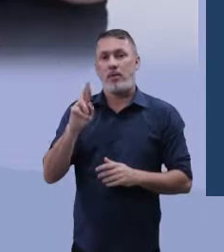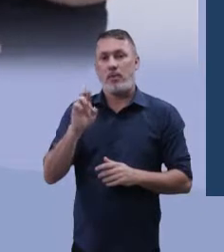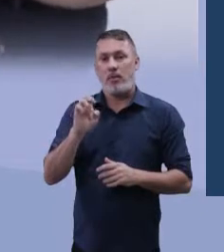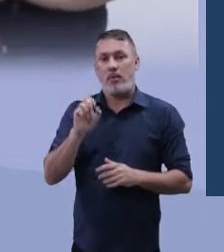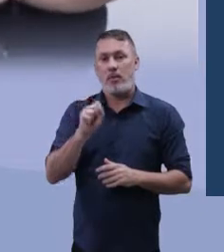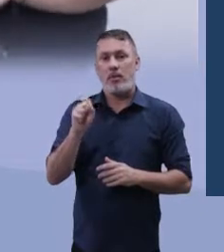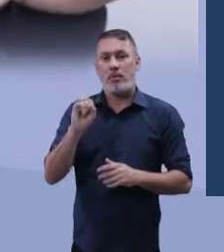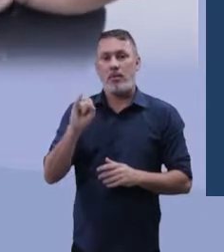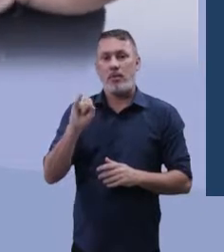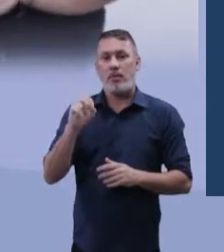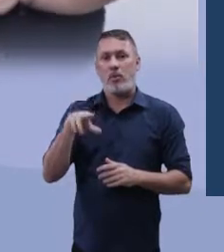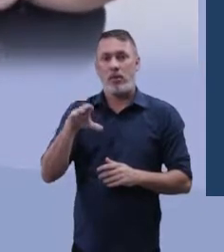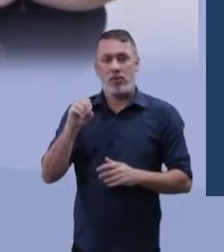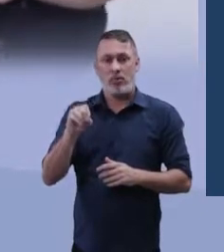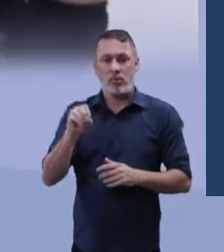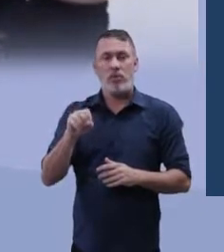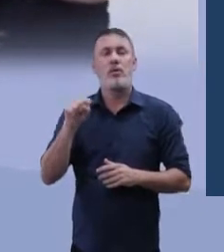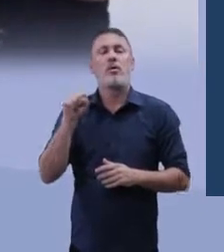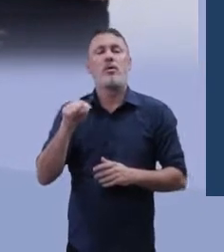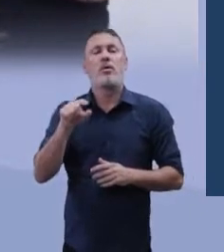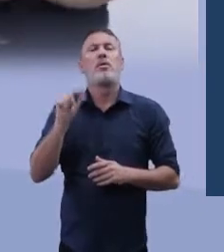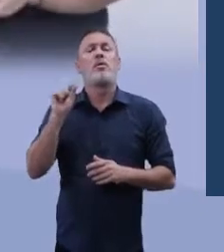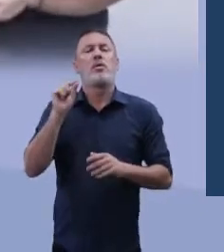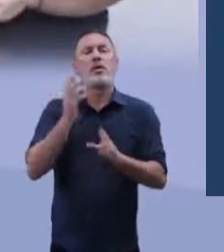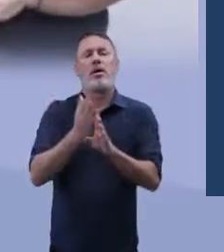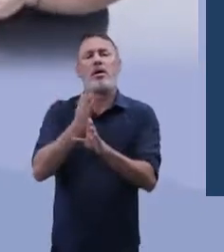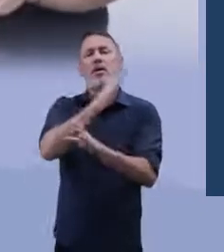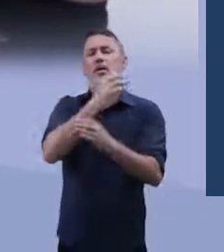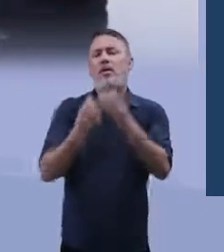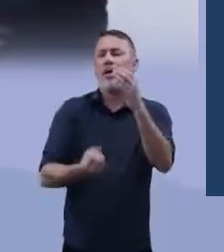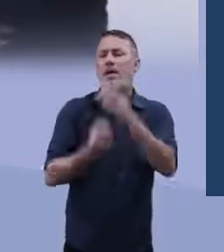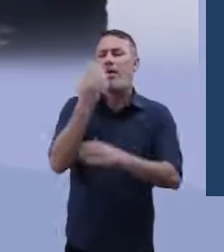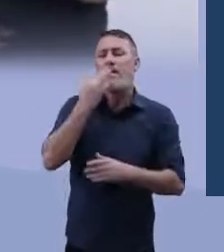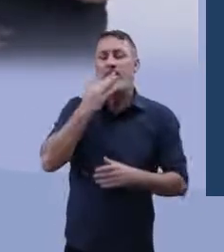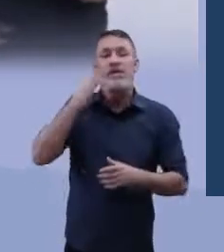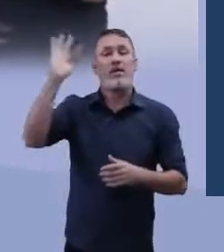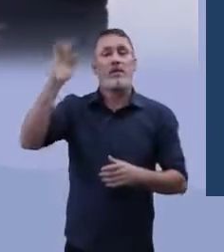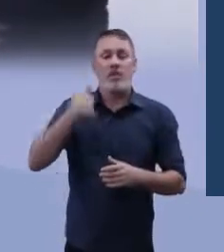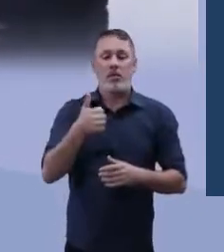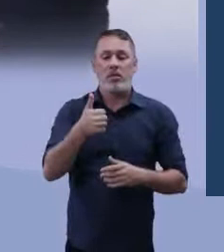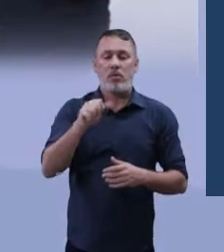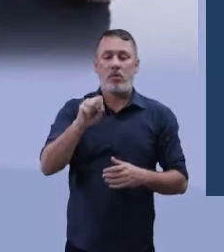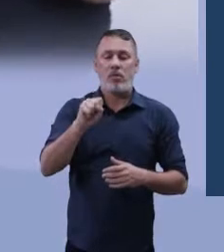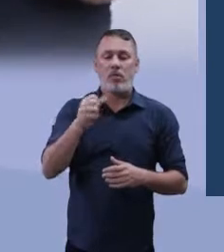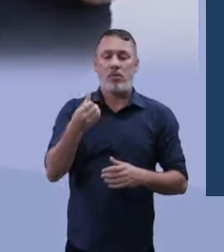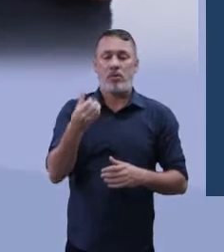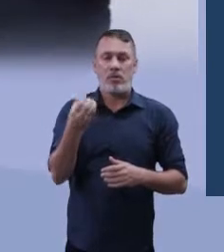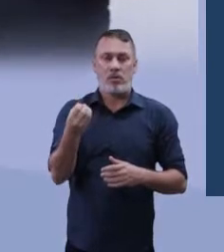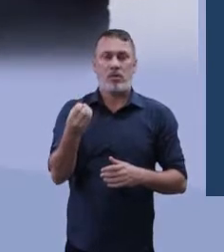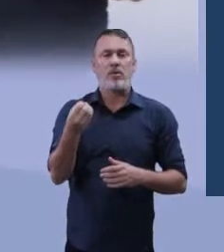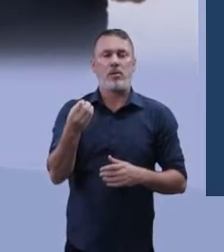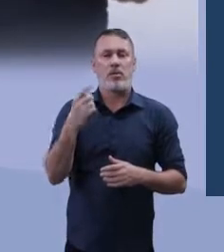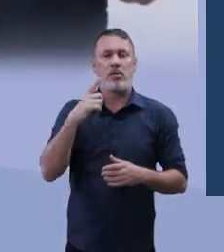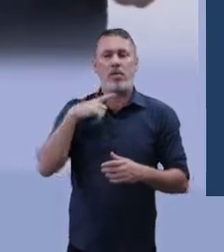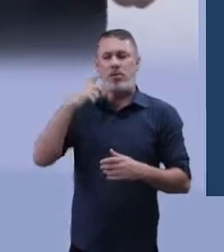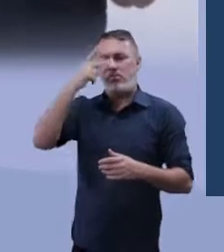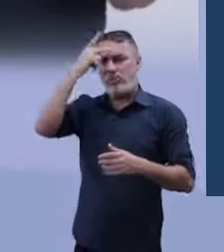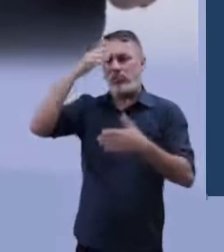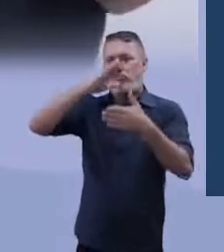mãos de um grande artista chamado Monet. Esse artista vai valorizar o